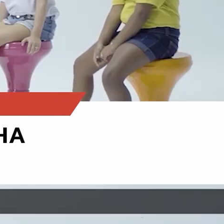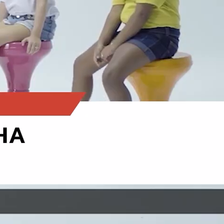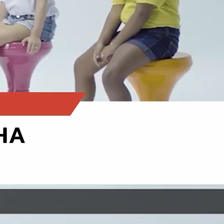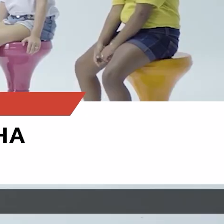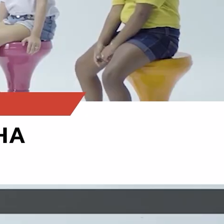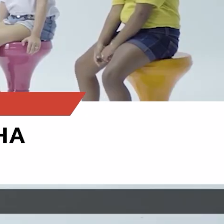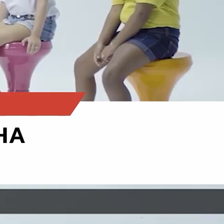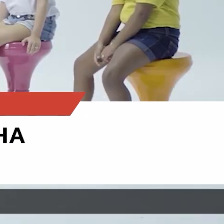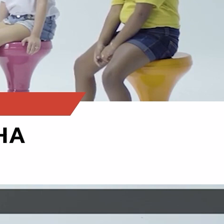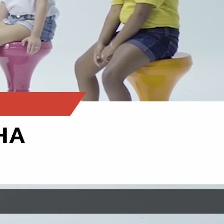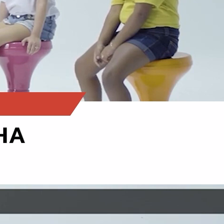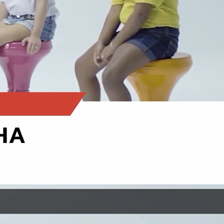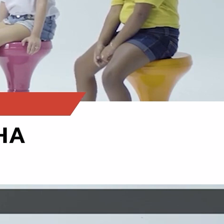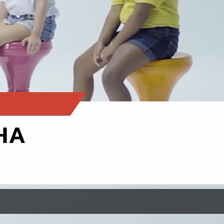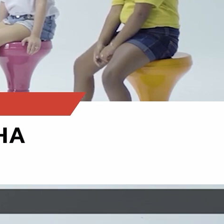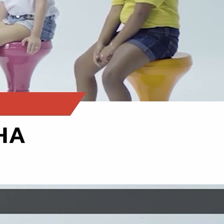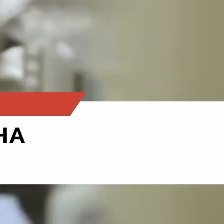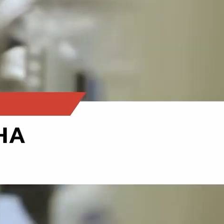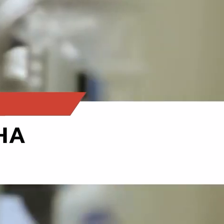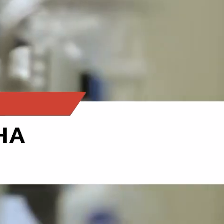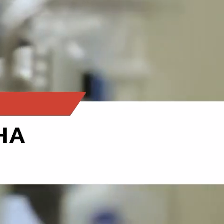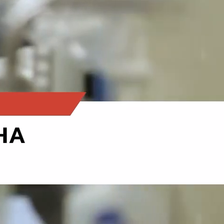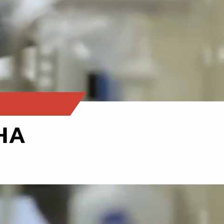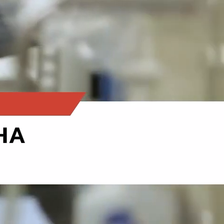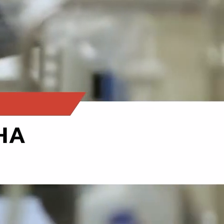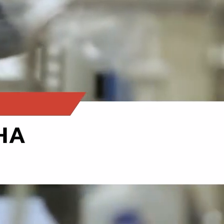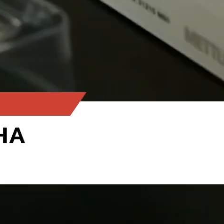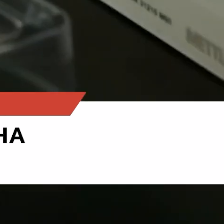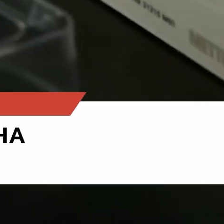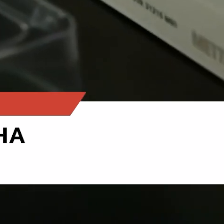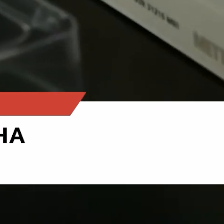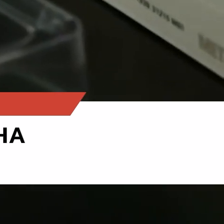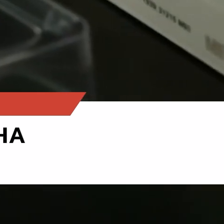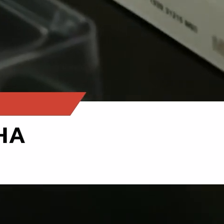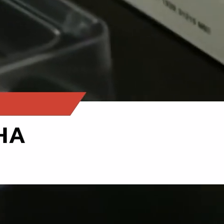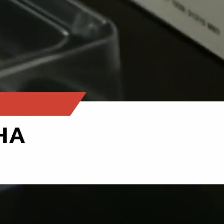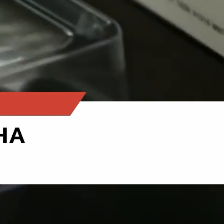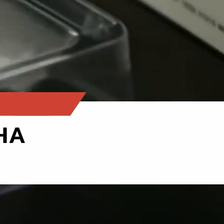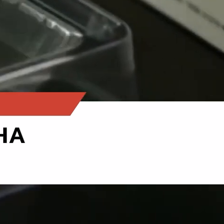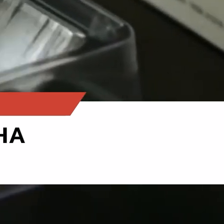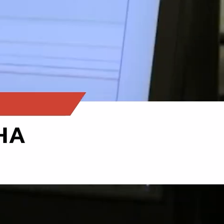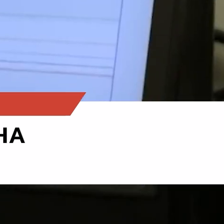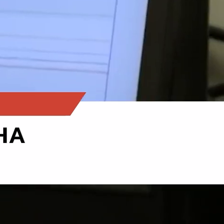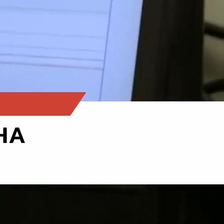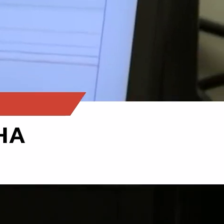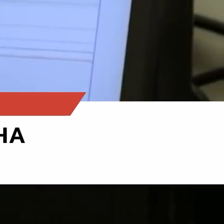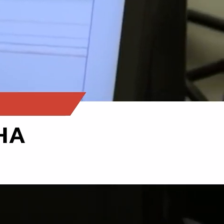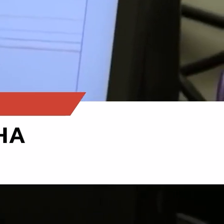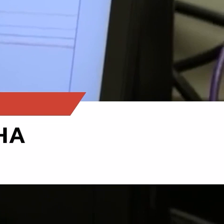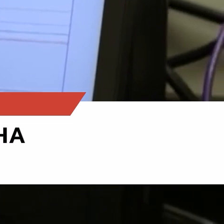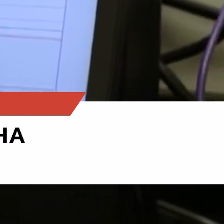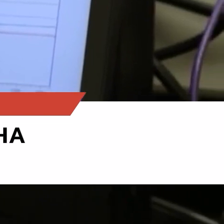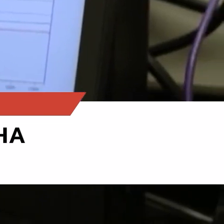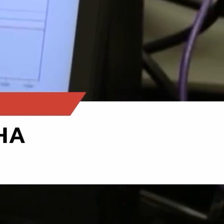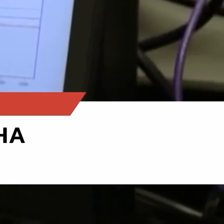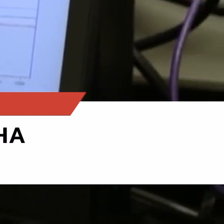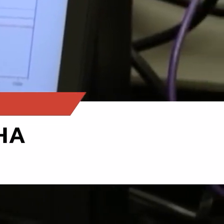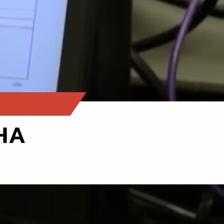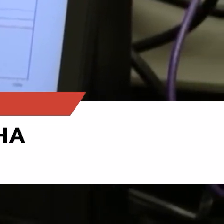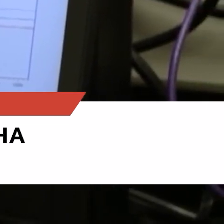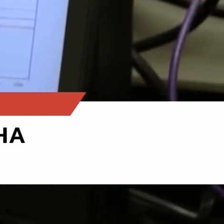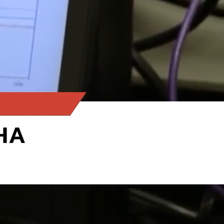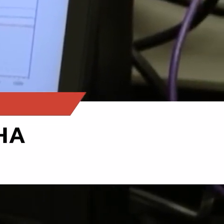Gotinha utilizando a vacina oral já a nova versão que deve iniciar em 2024 será a vacina